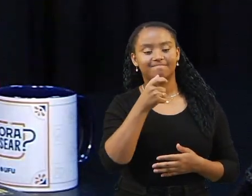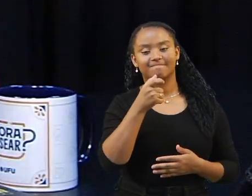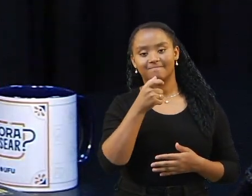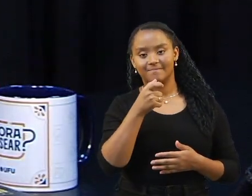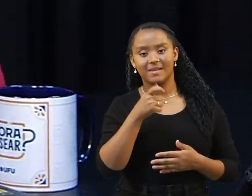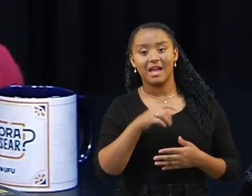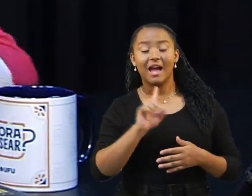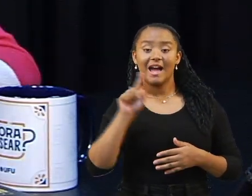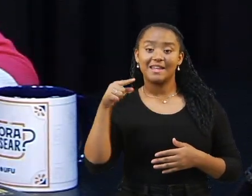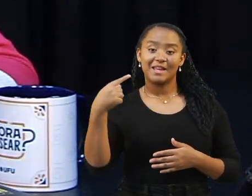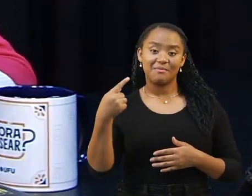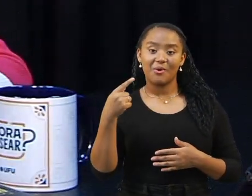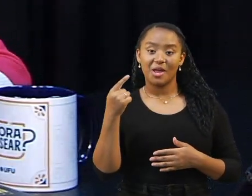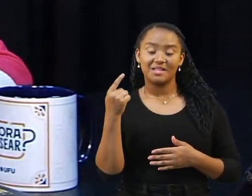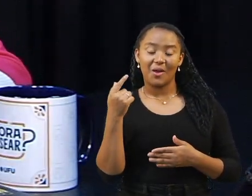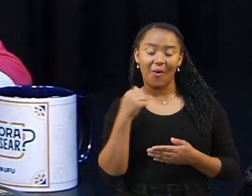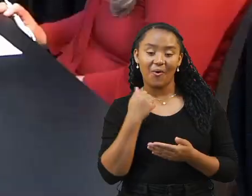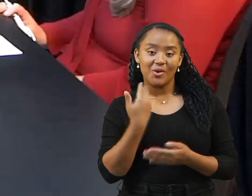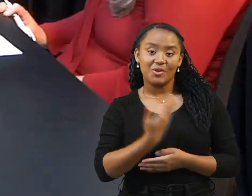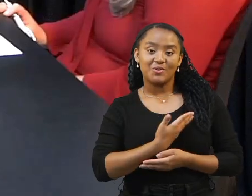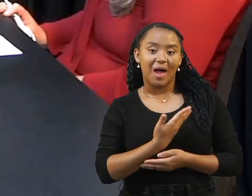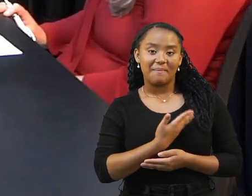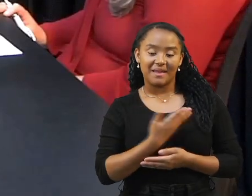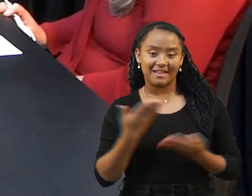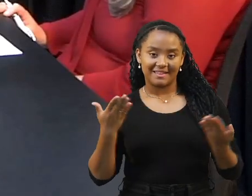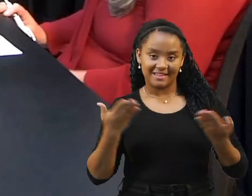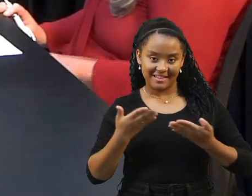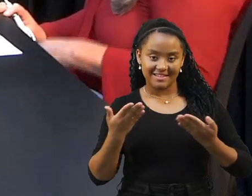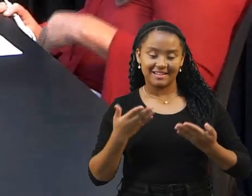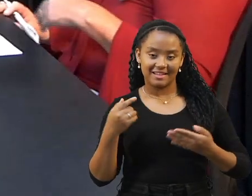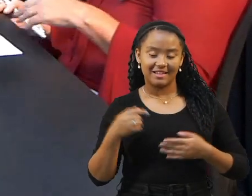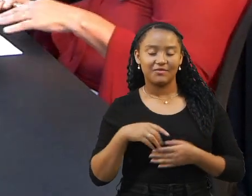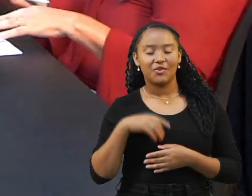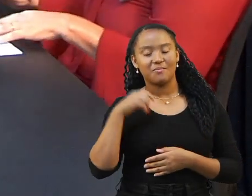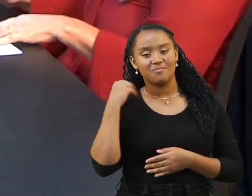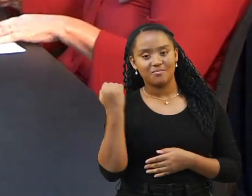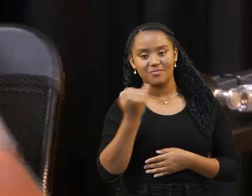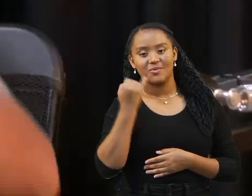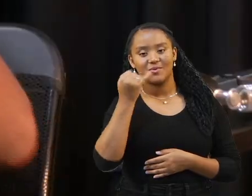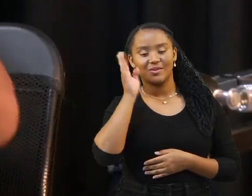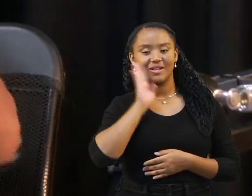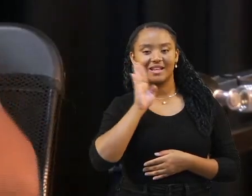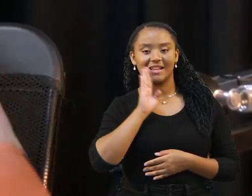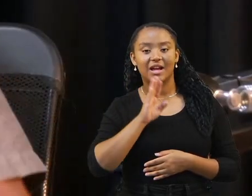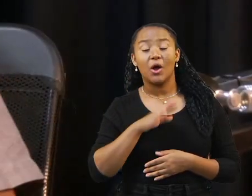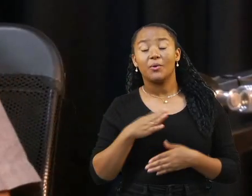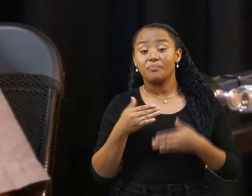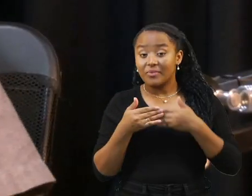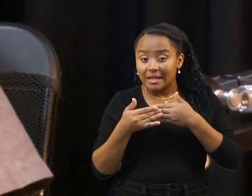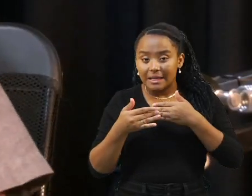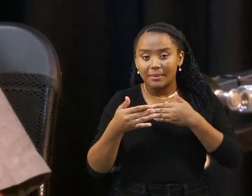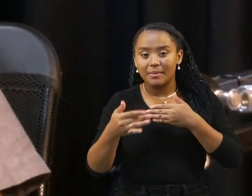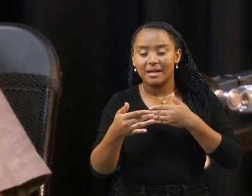colega deles aqui. Foi muito bacana. Olha só que trajetória, hein? Daqui a pouquinho, bora prosear a volta, a gente vai falar da